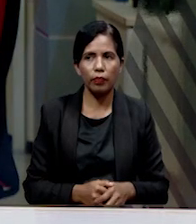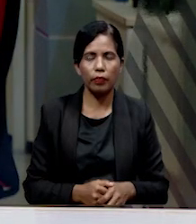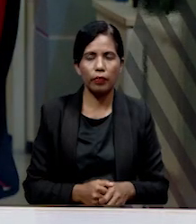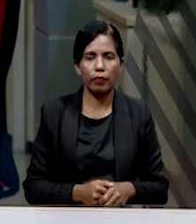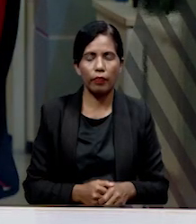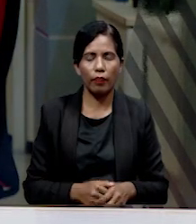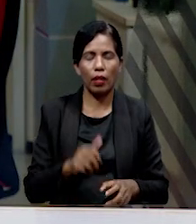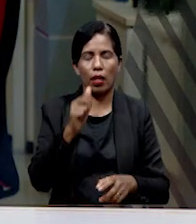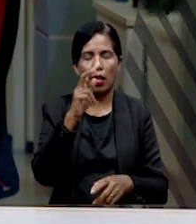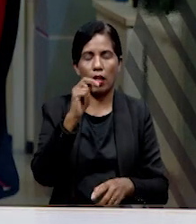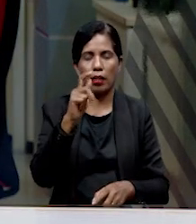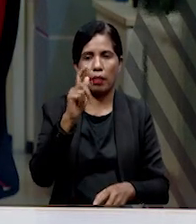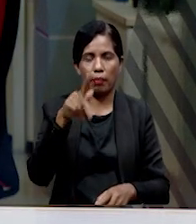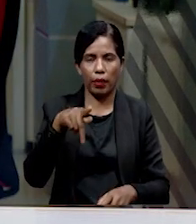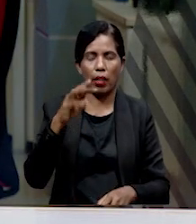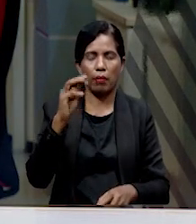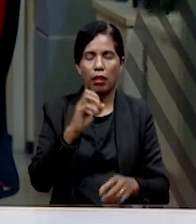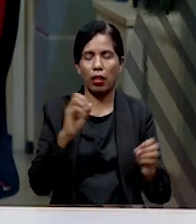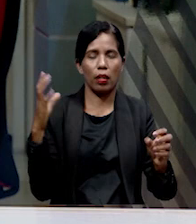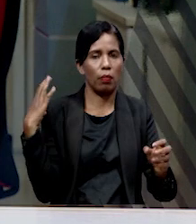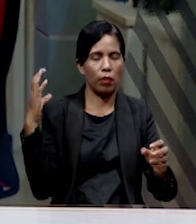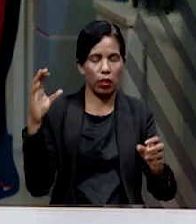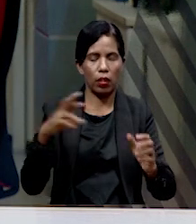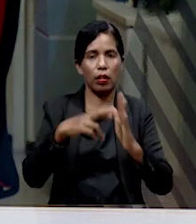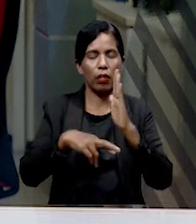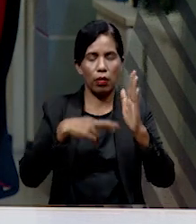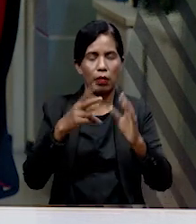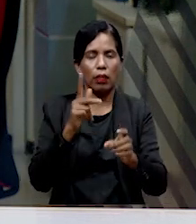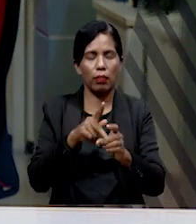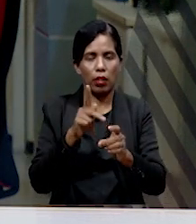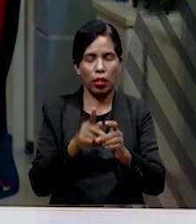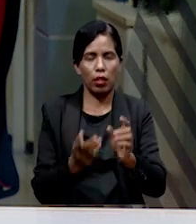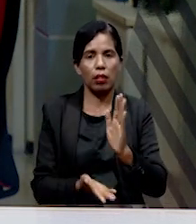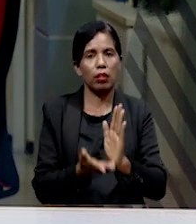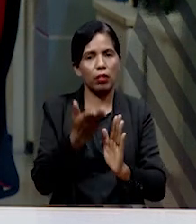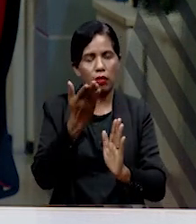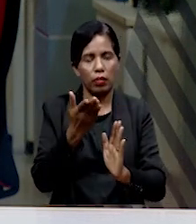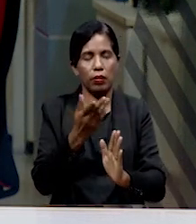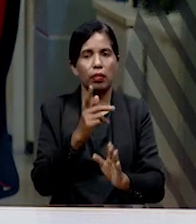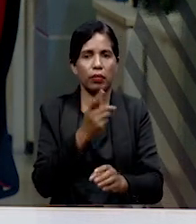A ANPM la ia competência a to regula fol in combustível nebe continua sae.